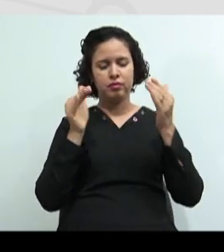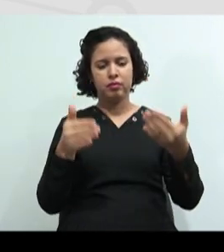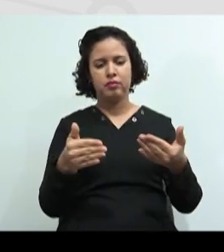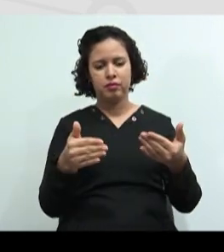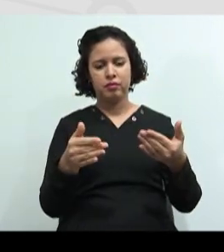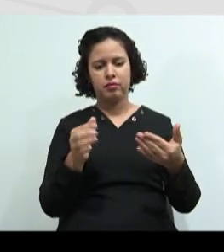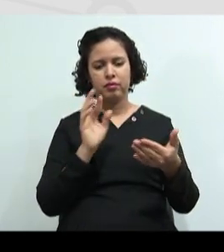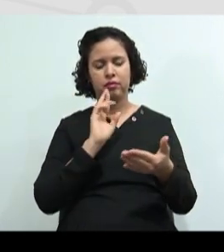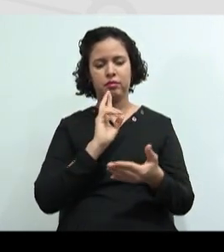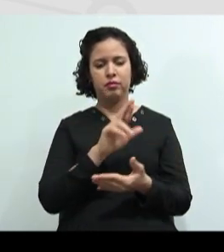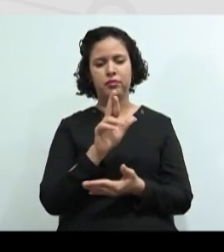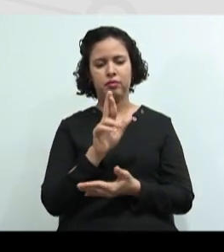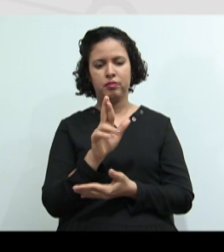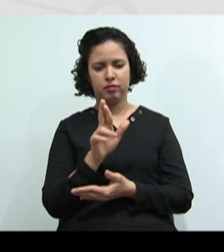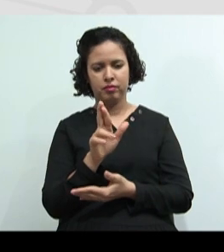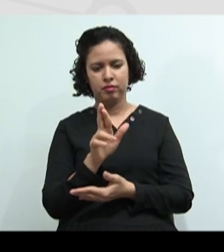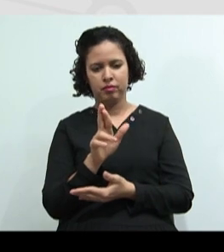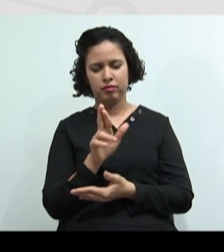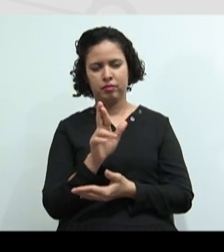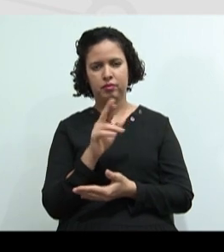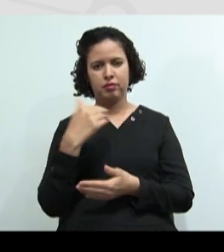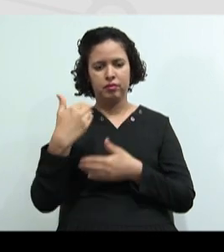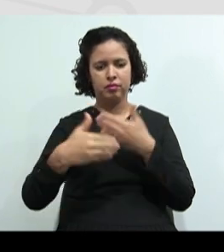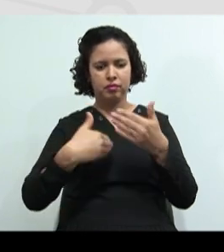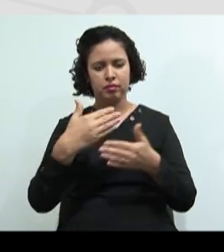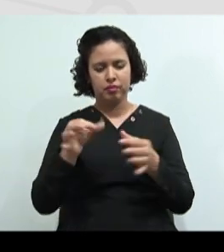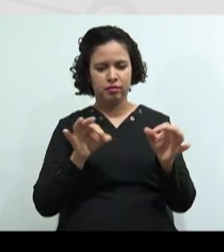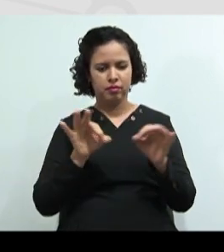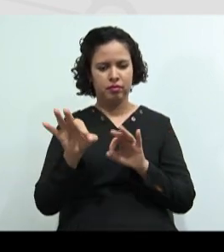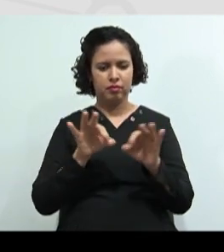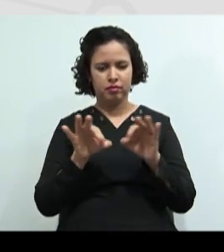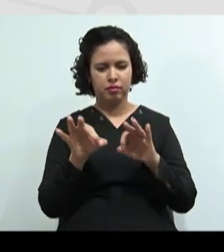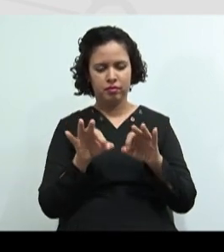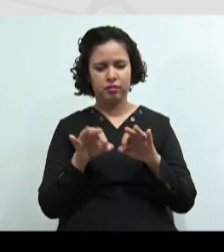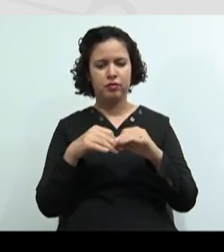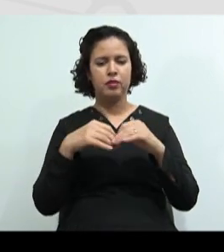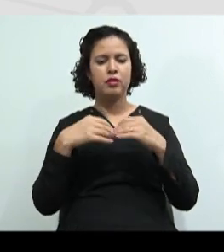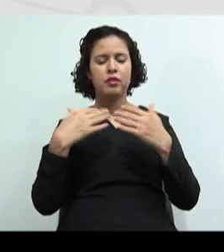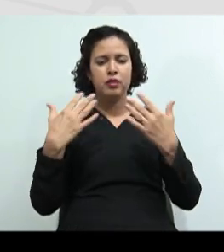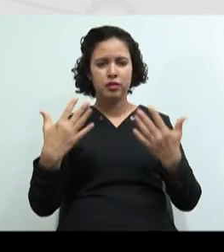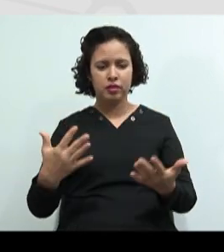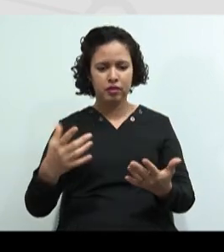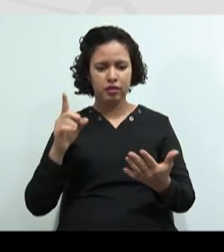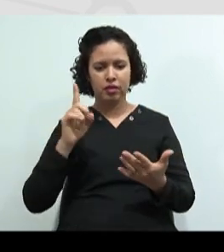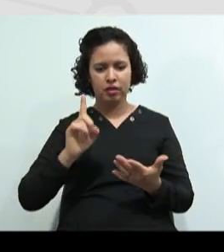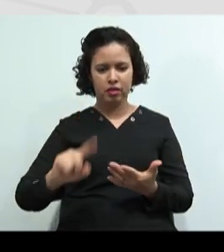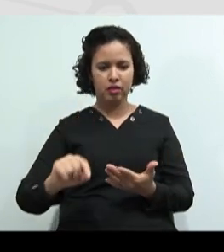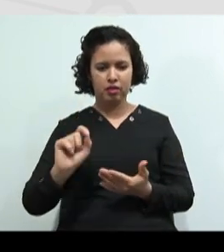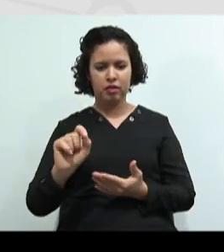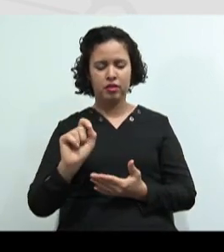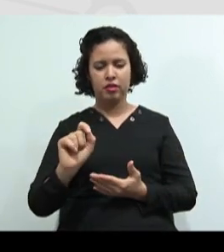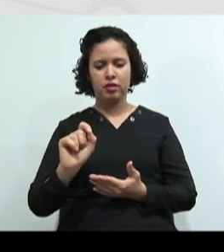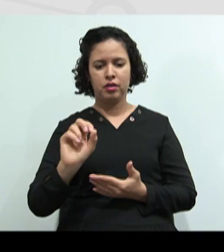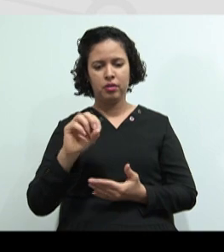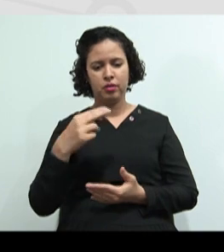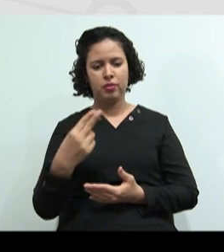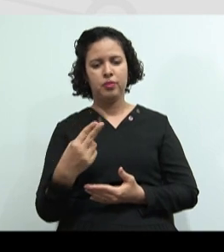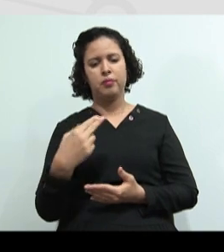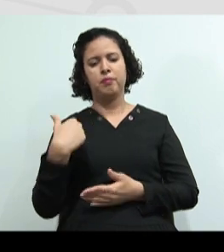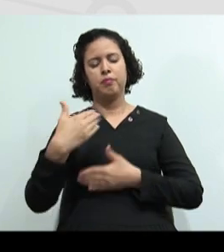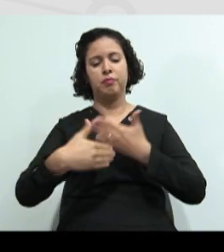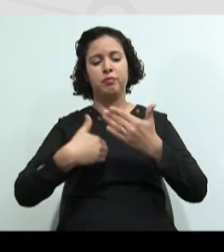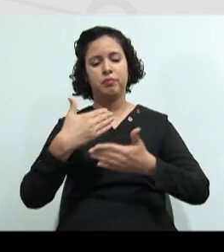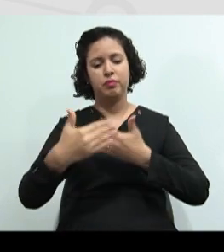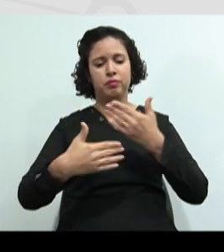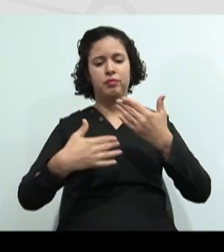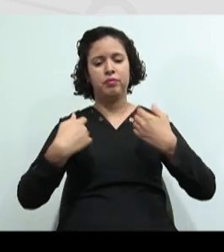também resultados previstos no processo de planejamento. Um padrão, ele compreende um nível de realização ou de desempenho